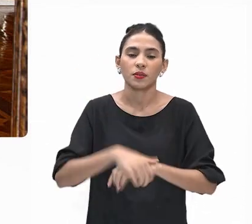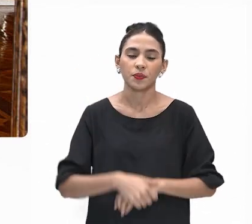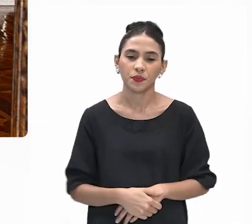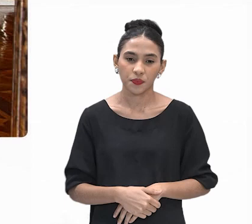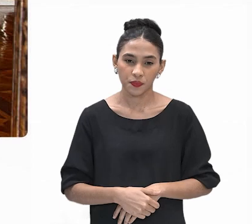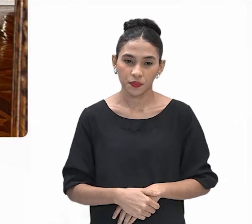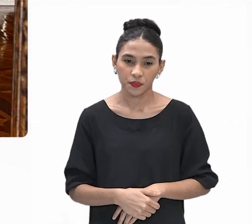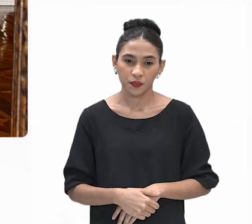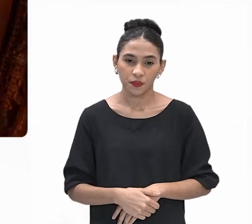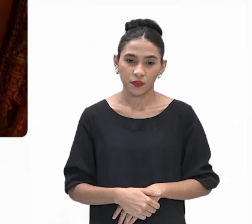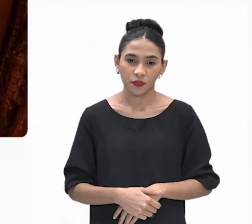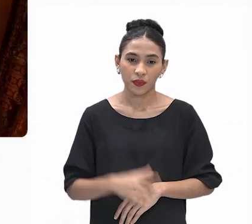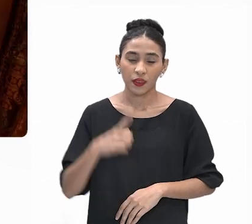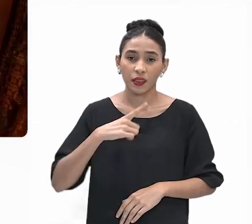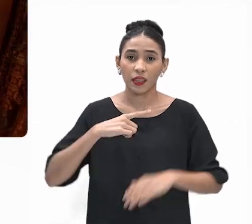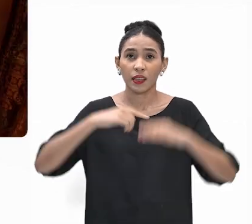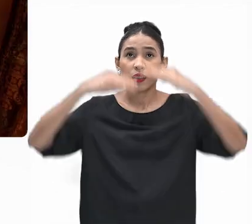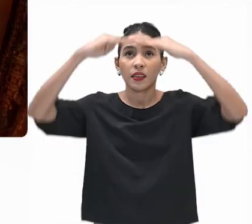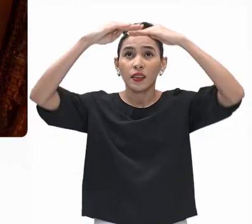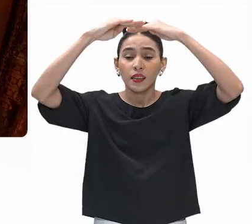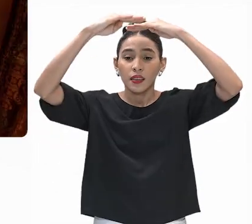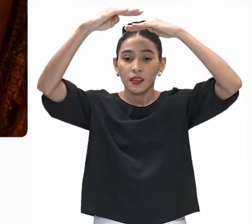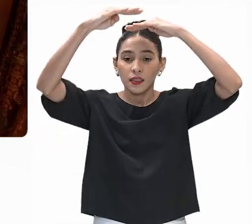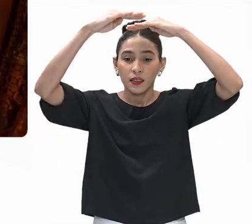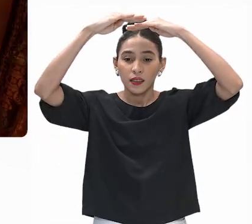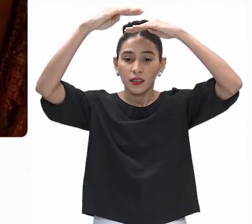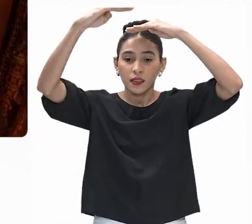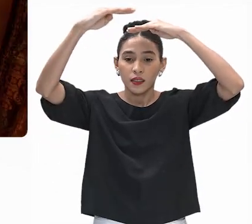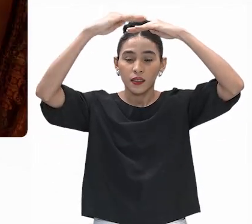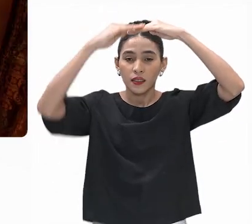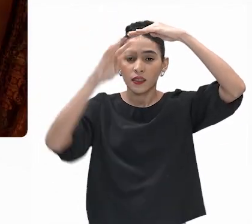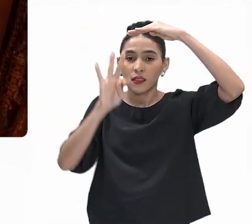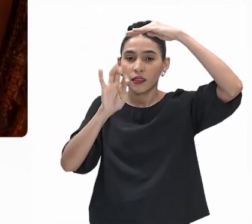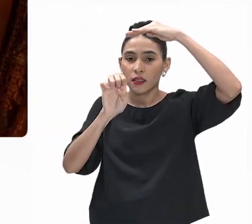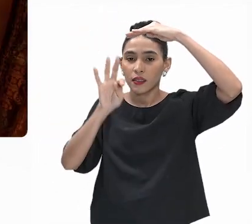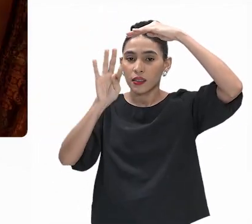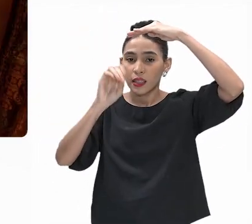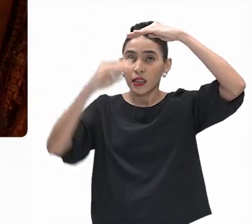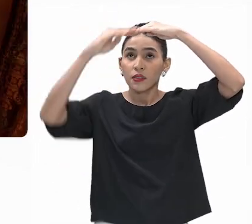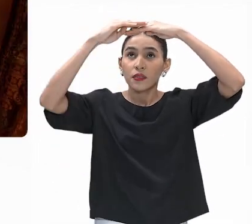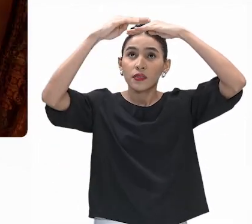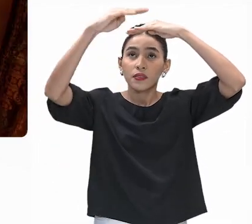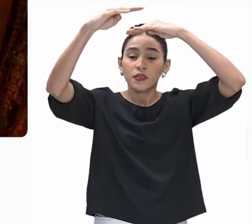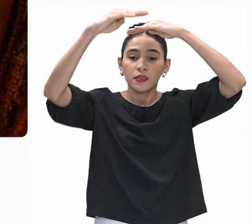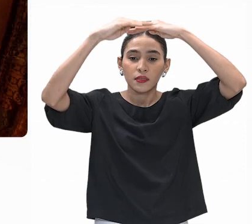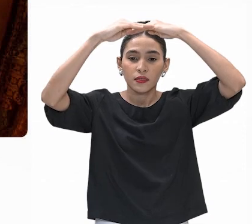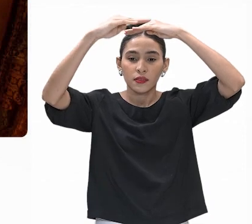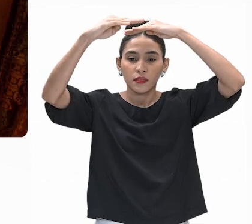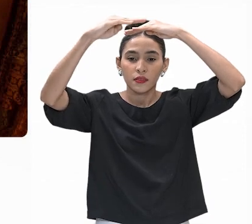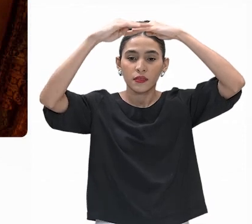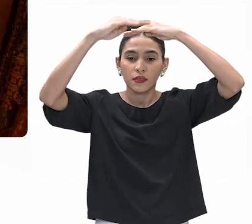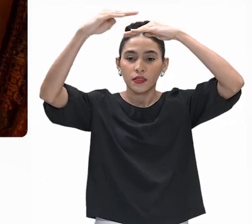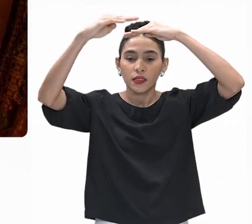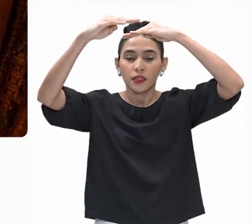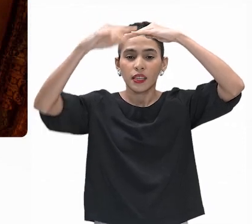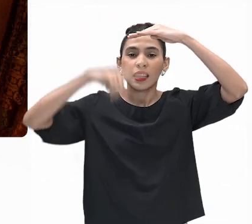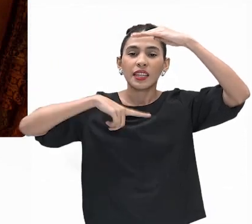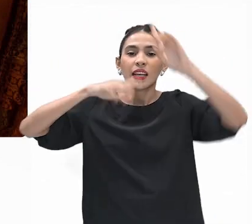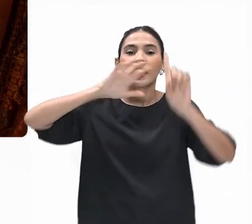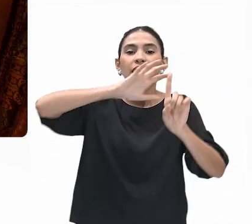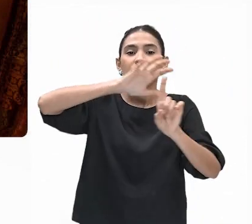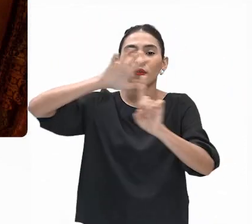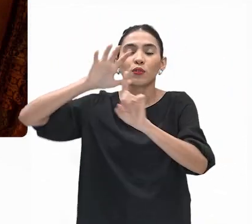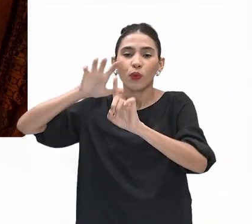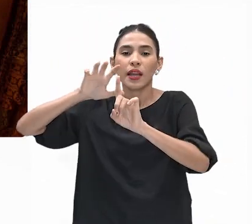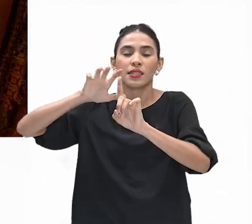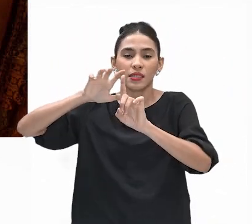Aqui nós temos o teto, tá? Que ele nos remete há uma parte de Paris, né? Então, quando você